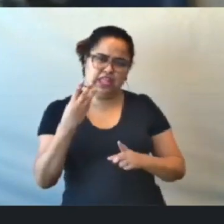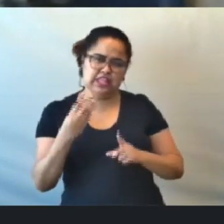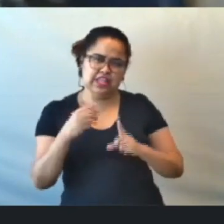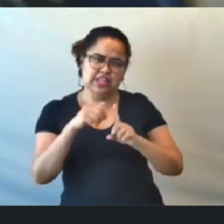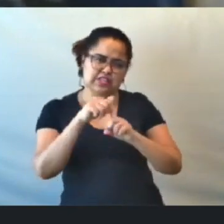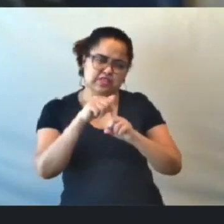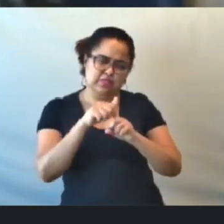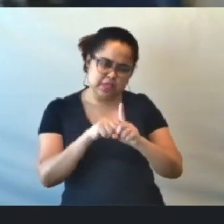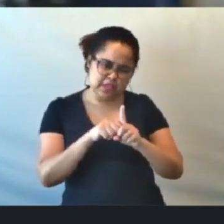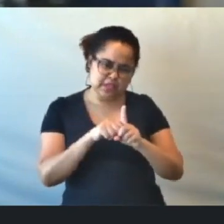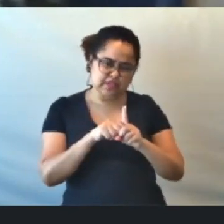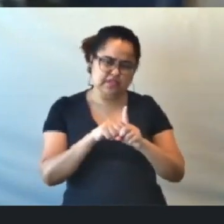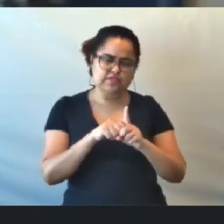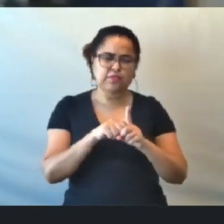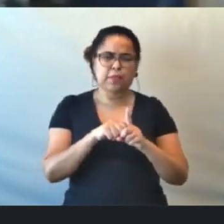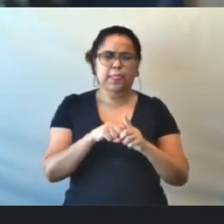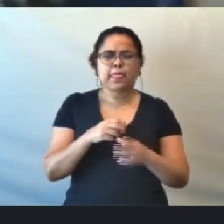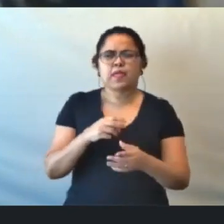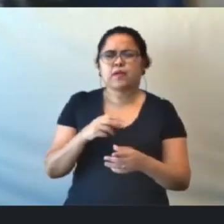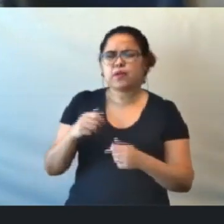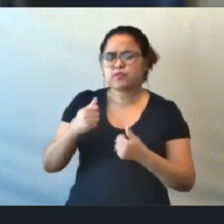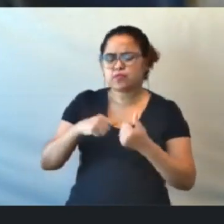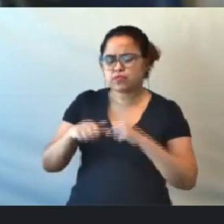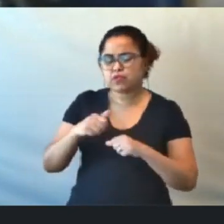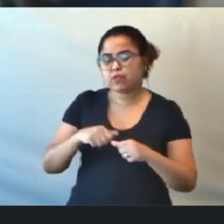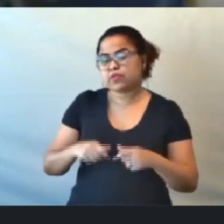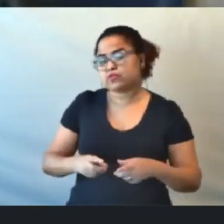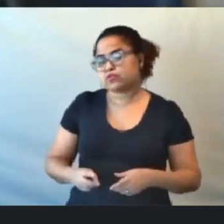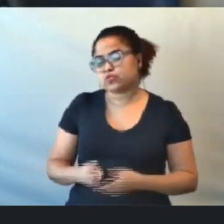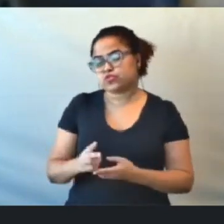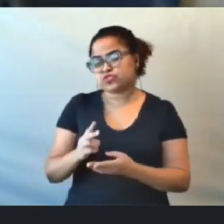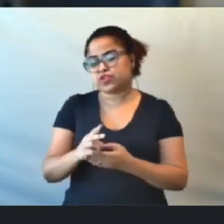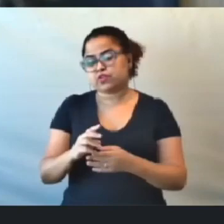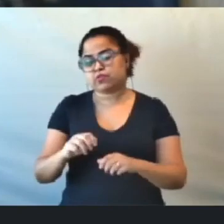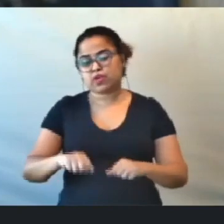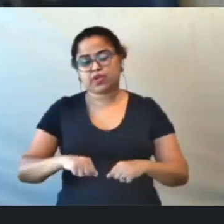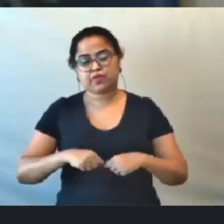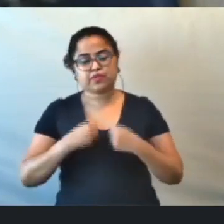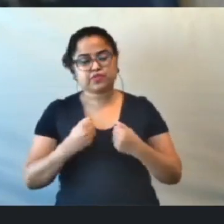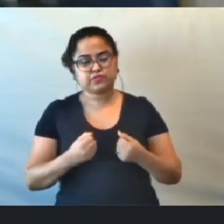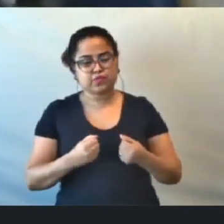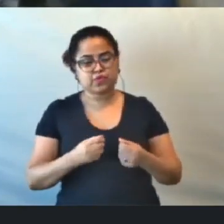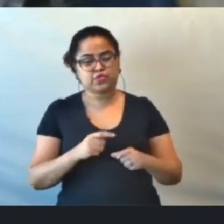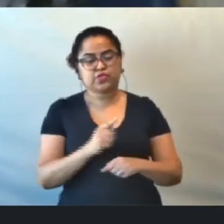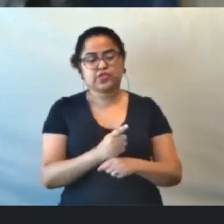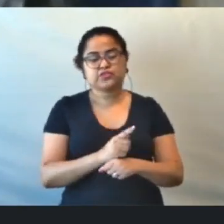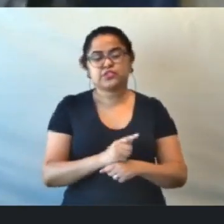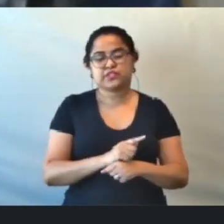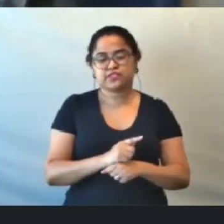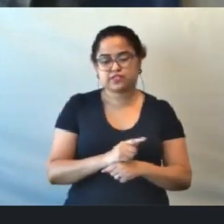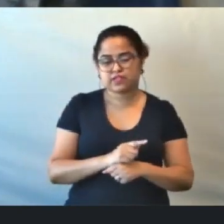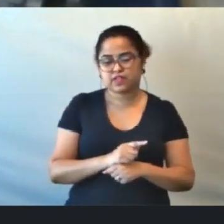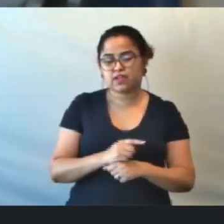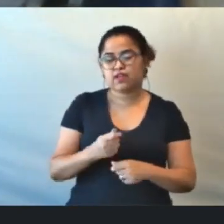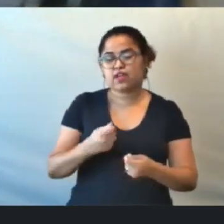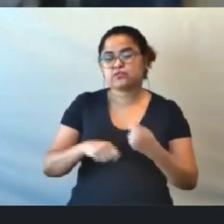contínuo, representa um esforço gerencial, administrativo e de custos. Isso não precisa ser